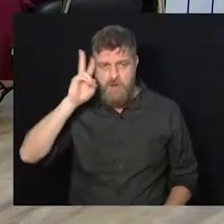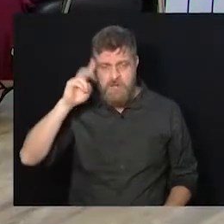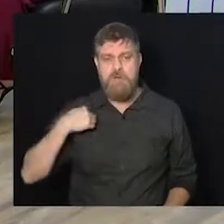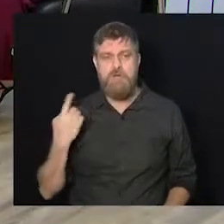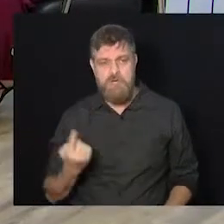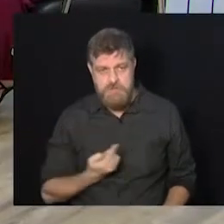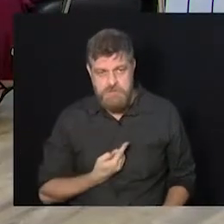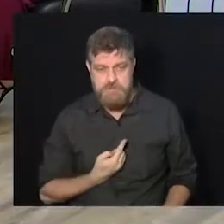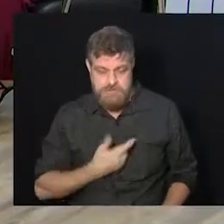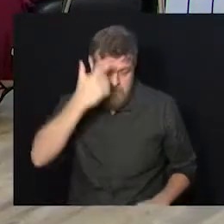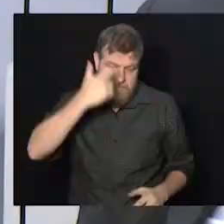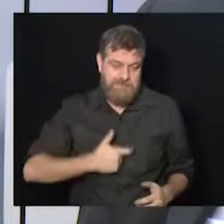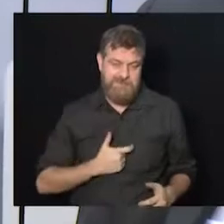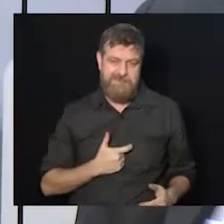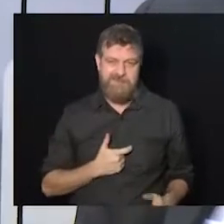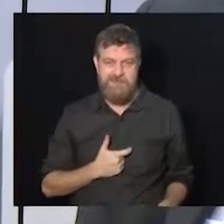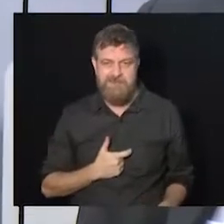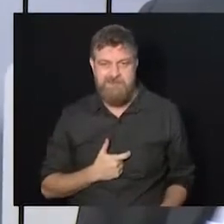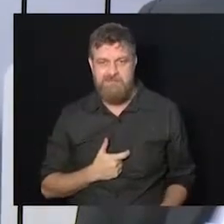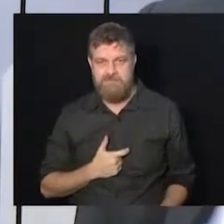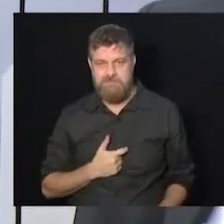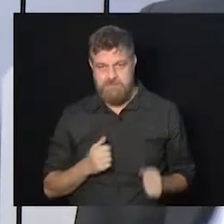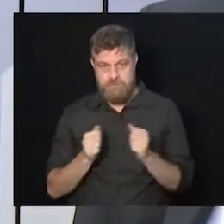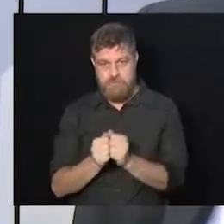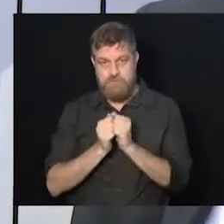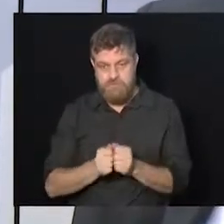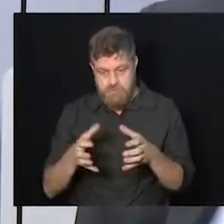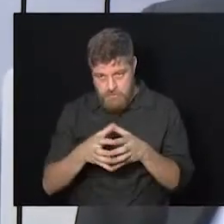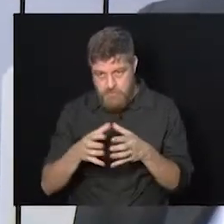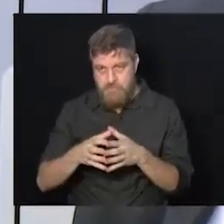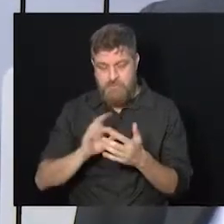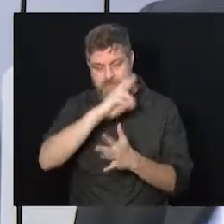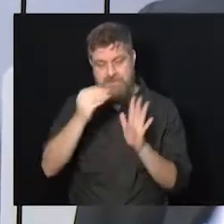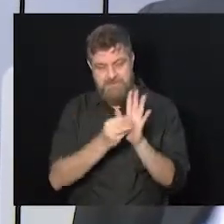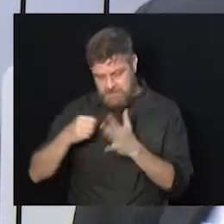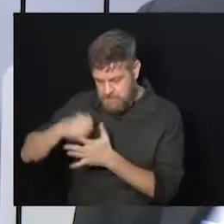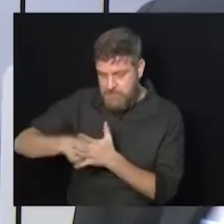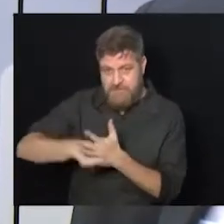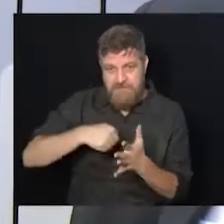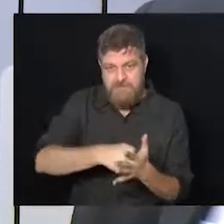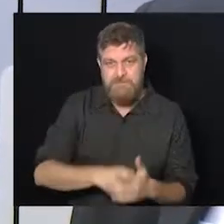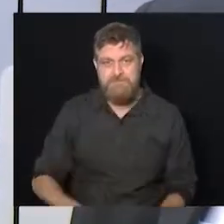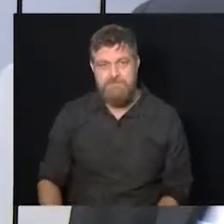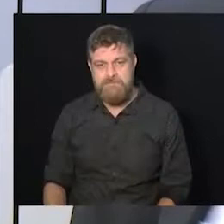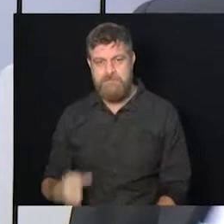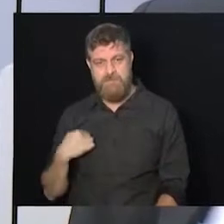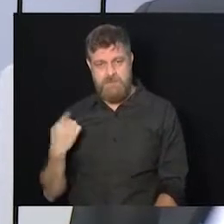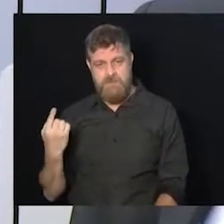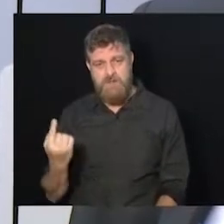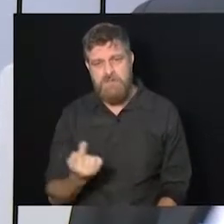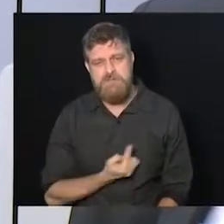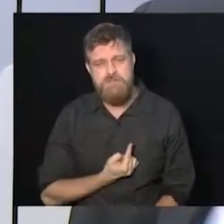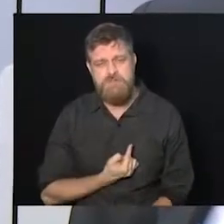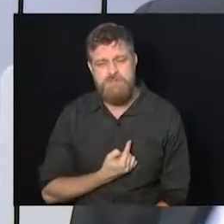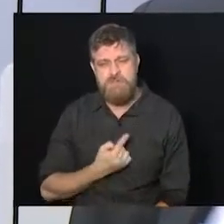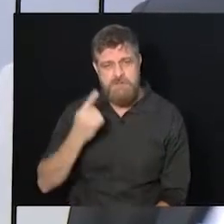conseguimos, falo nós porque eu milito no movimento ambiental desde a década de 80. Nós íamos